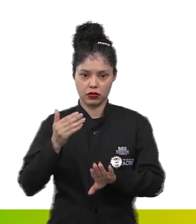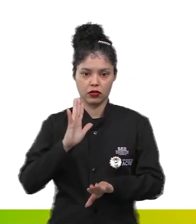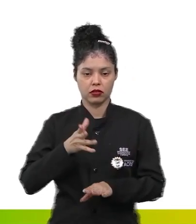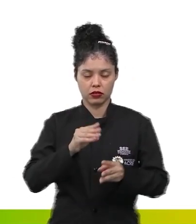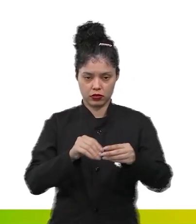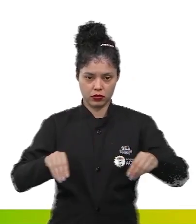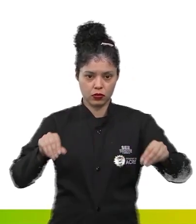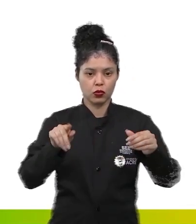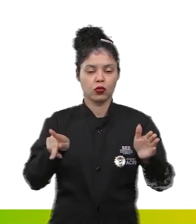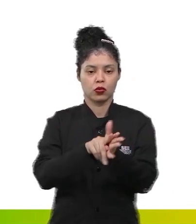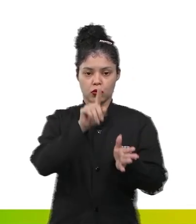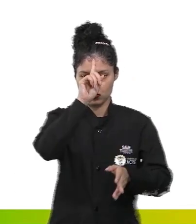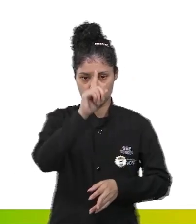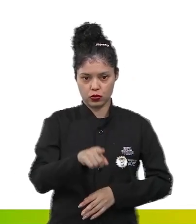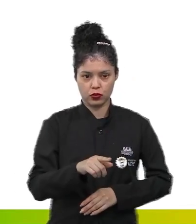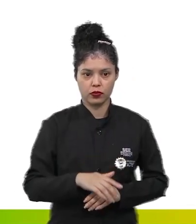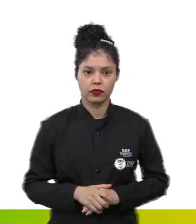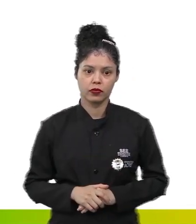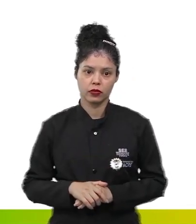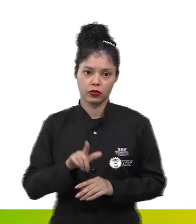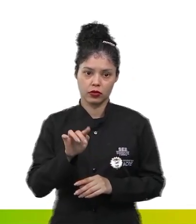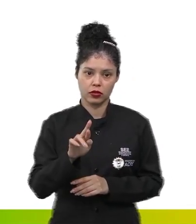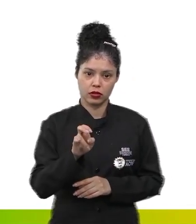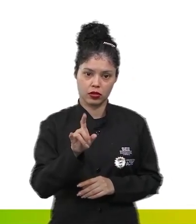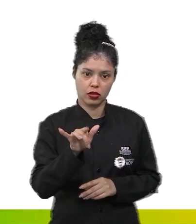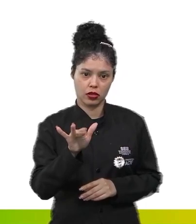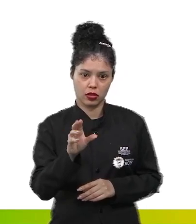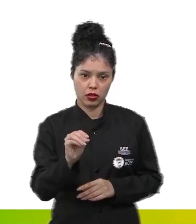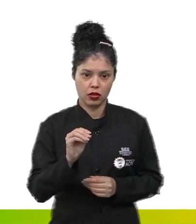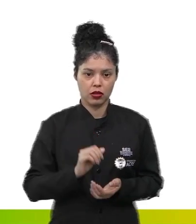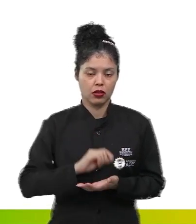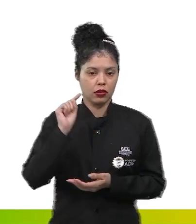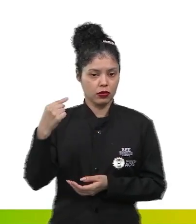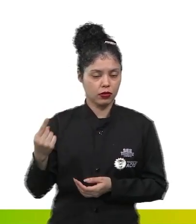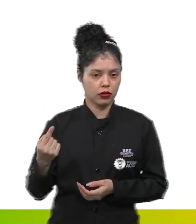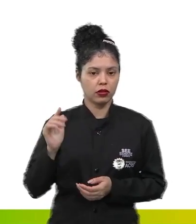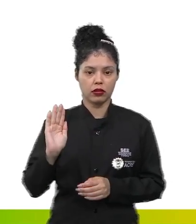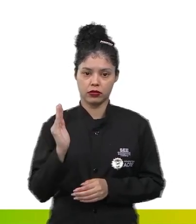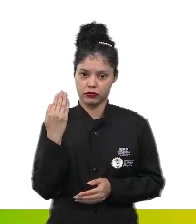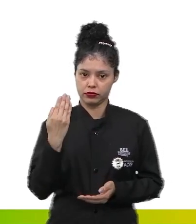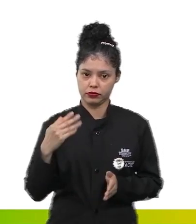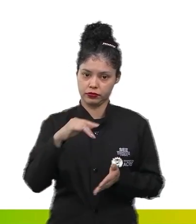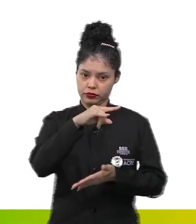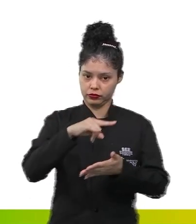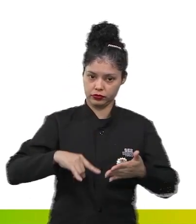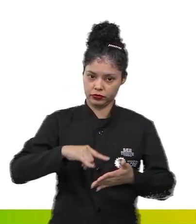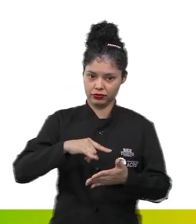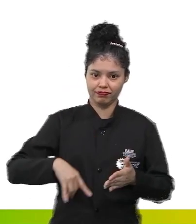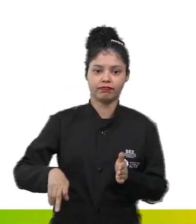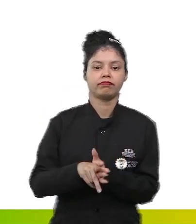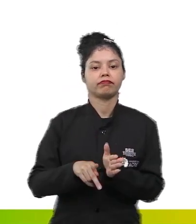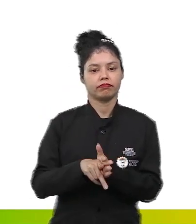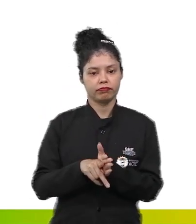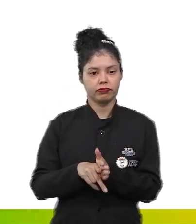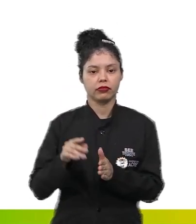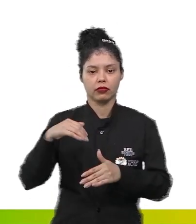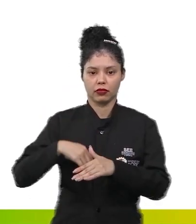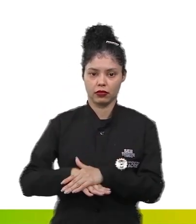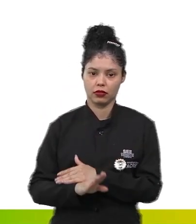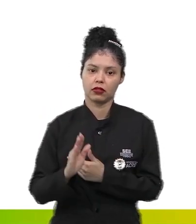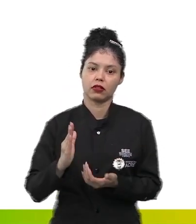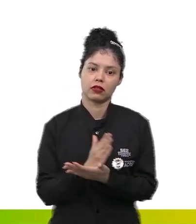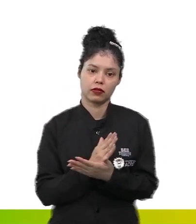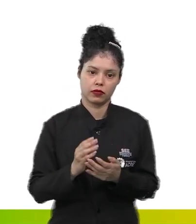terra e se tornar dono. E o grileiro é justamente aquele que falsificava o documento, colocando dentro de